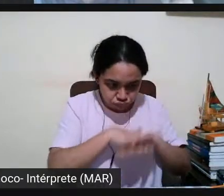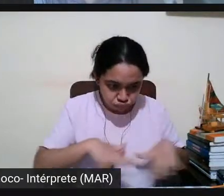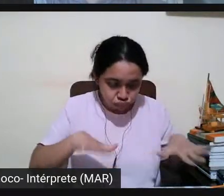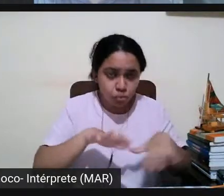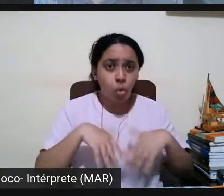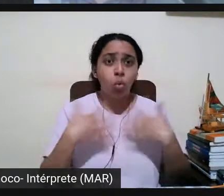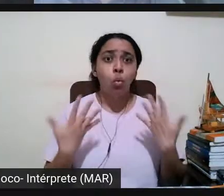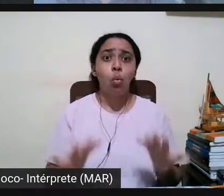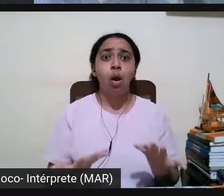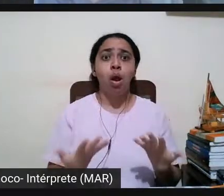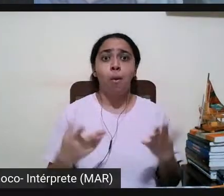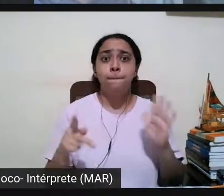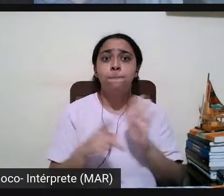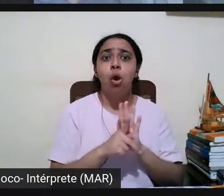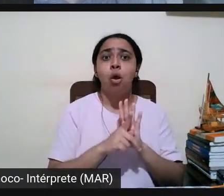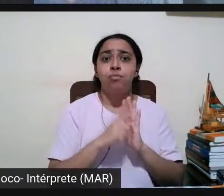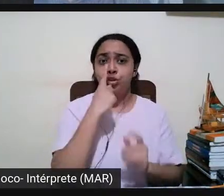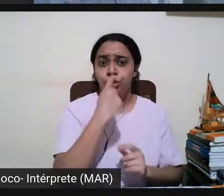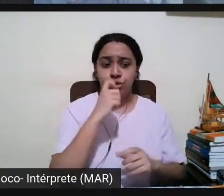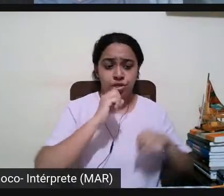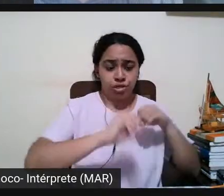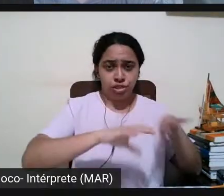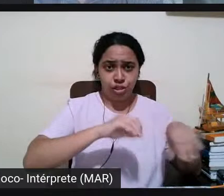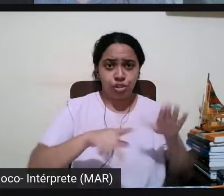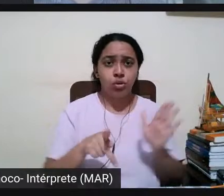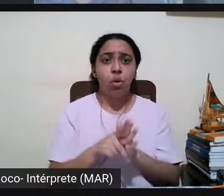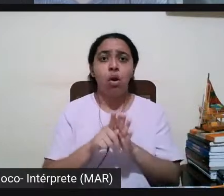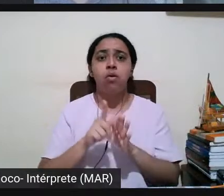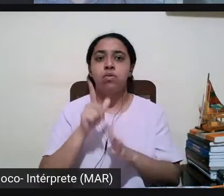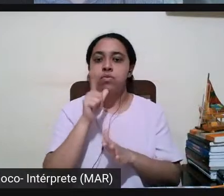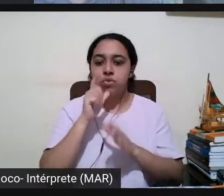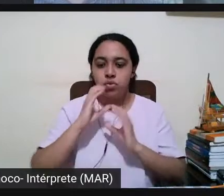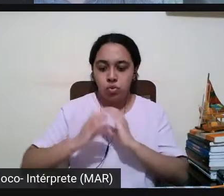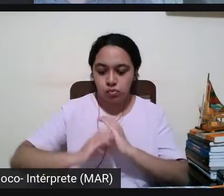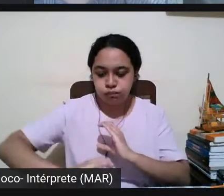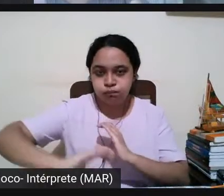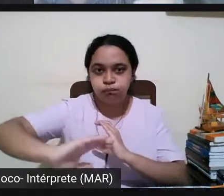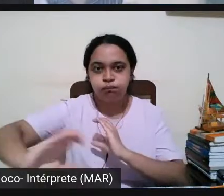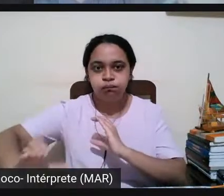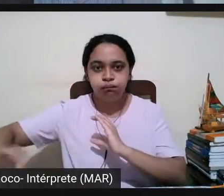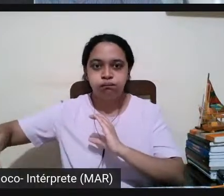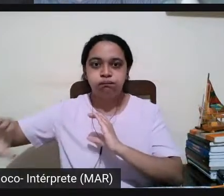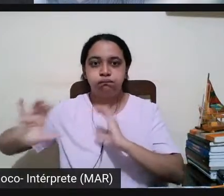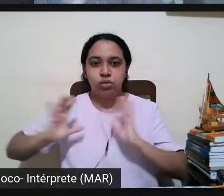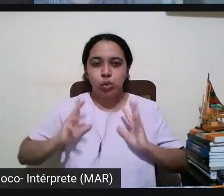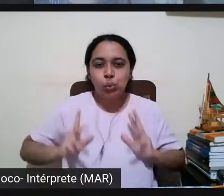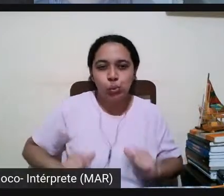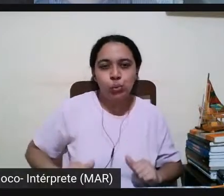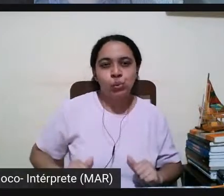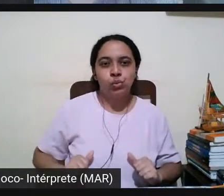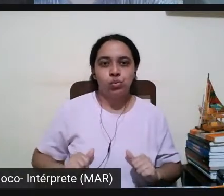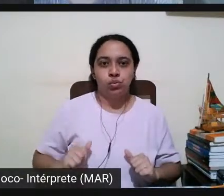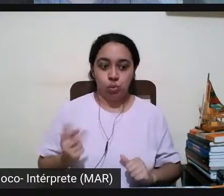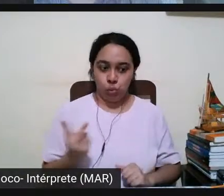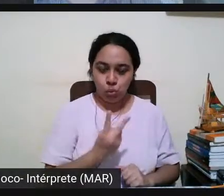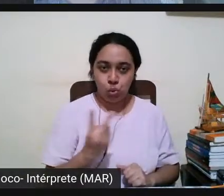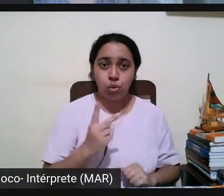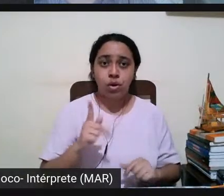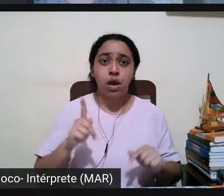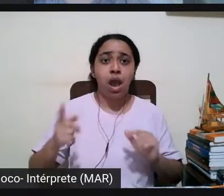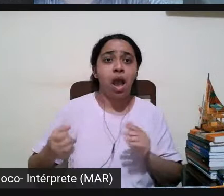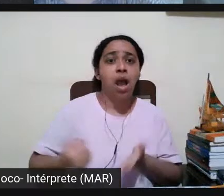geração de resíduos do município Como é que tá a parte de esgoto também que o plano de saneamento pega essa parte para dar um Norte para construção desses